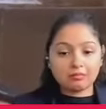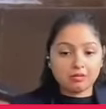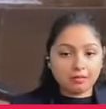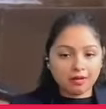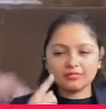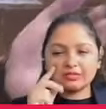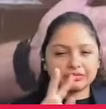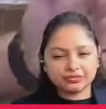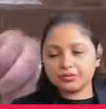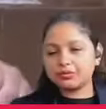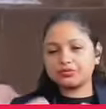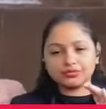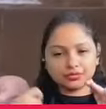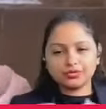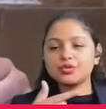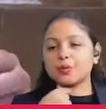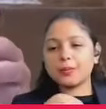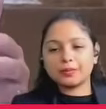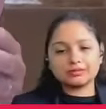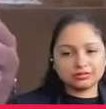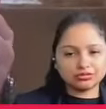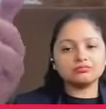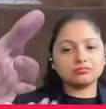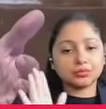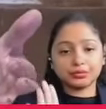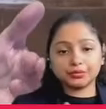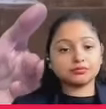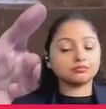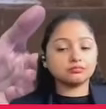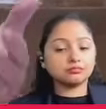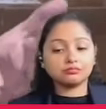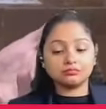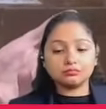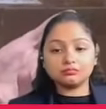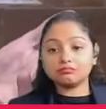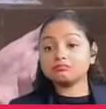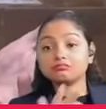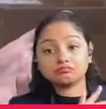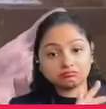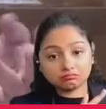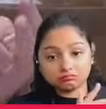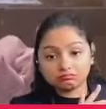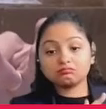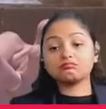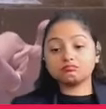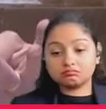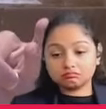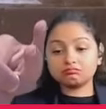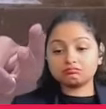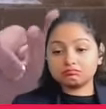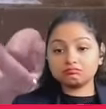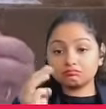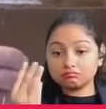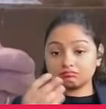senhores viram ali o vídeo que o presidente mostrou chegar aos policiais conforme manda a doutrina três